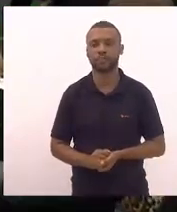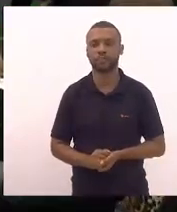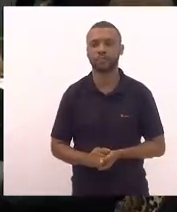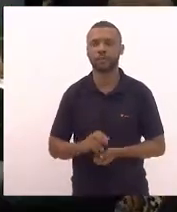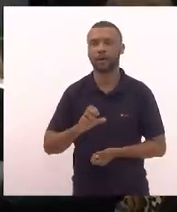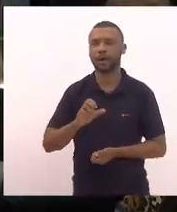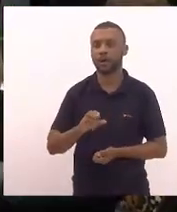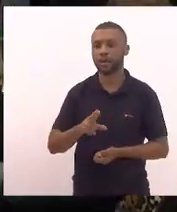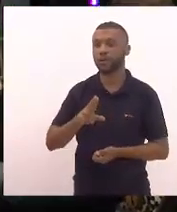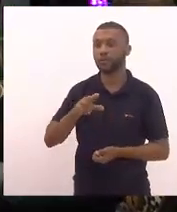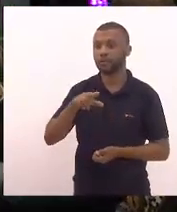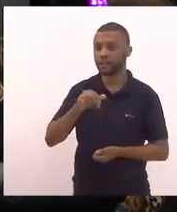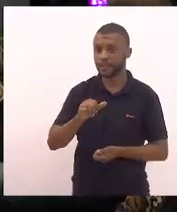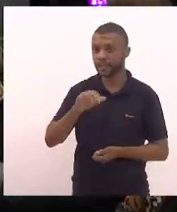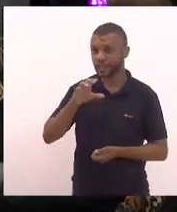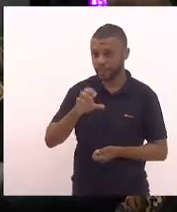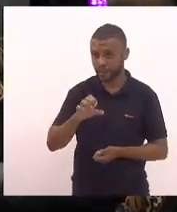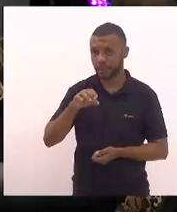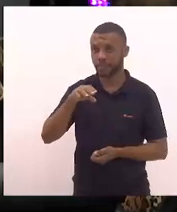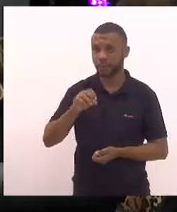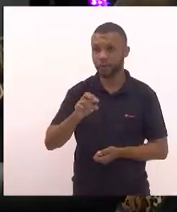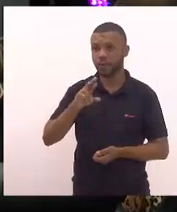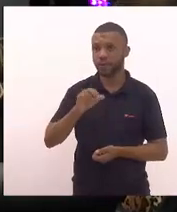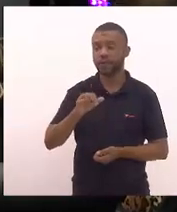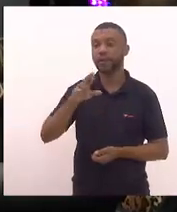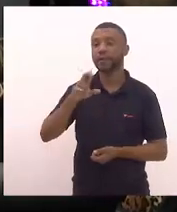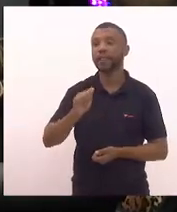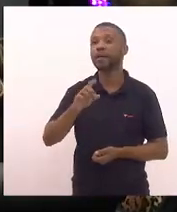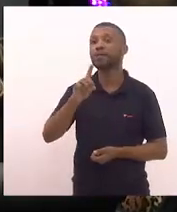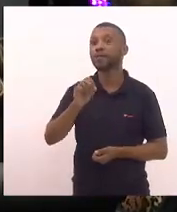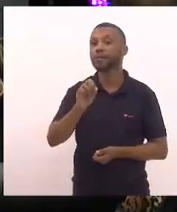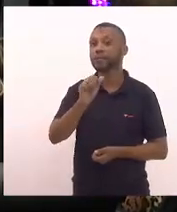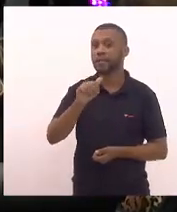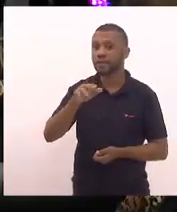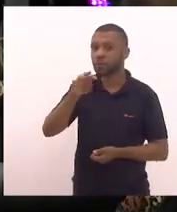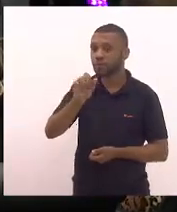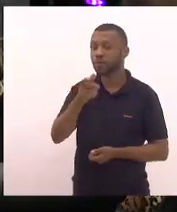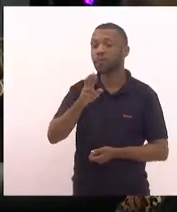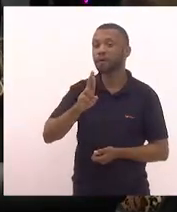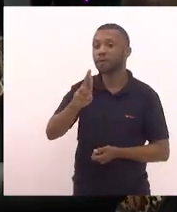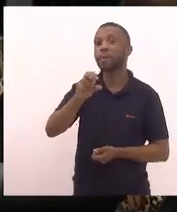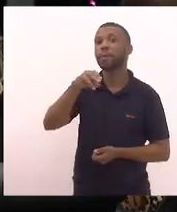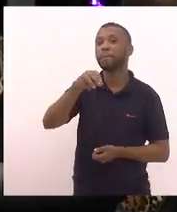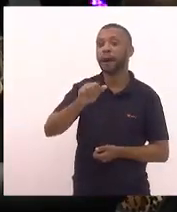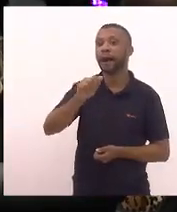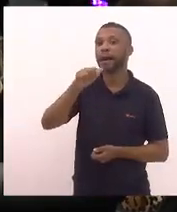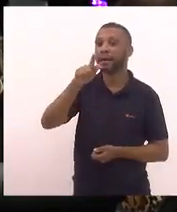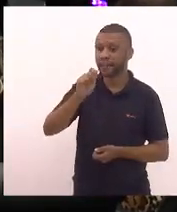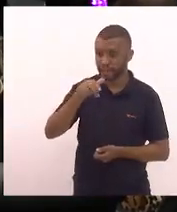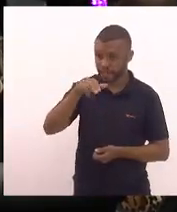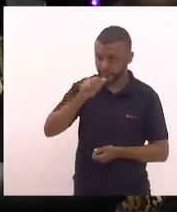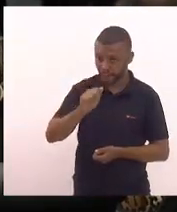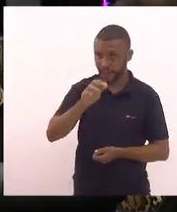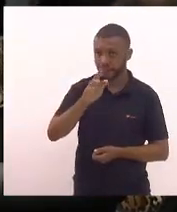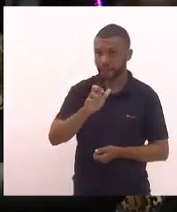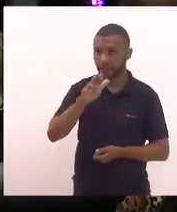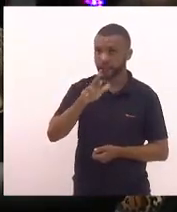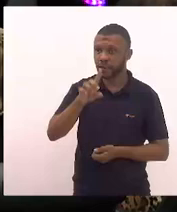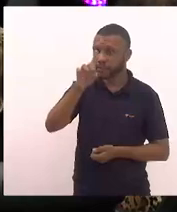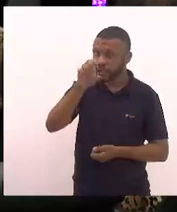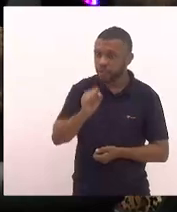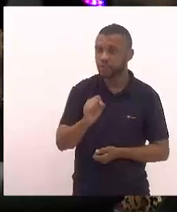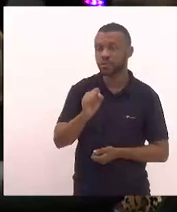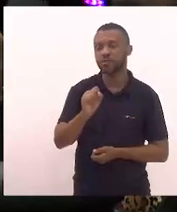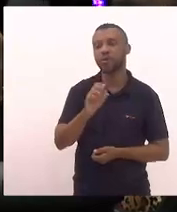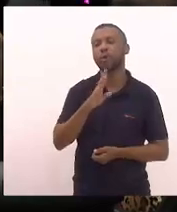Leonice Moreira dos Santos, que é representada por Magna Fernandes. Leonice, conhecida